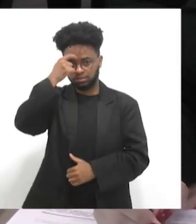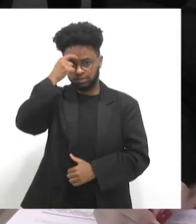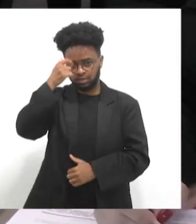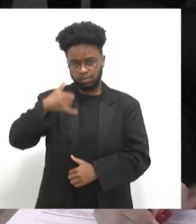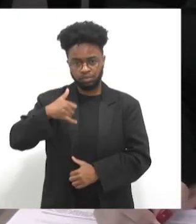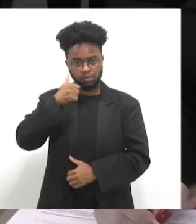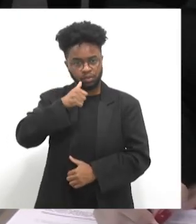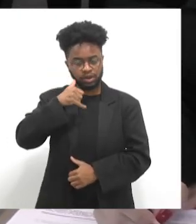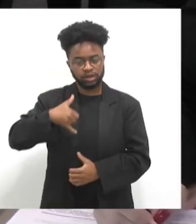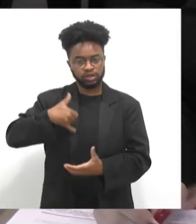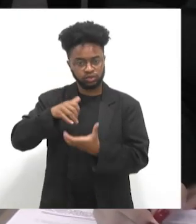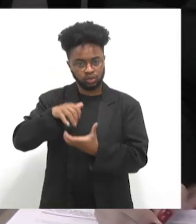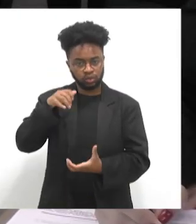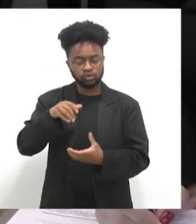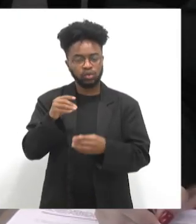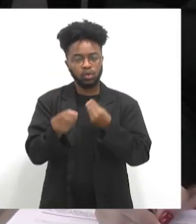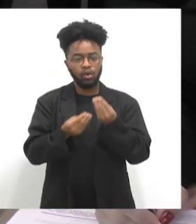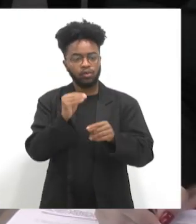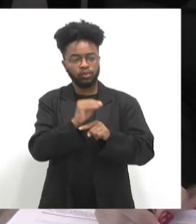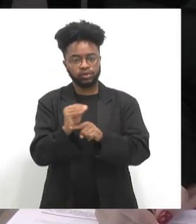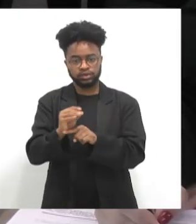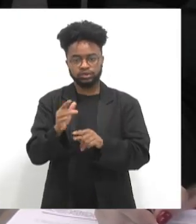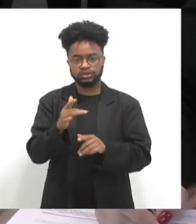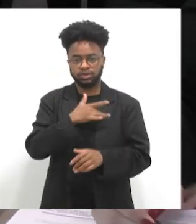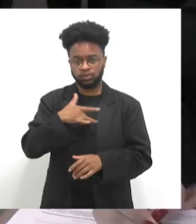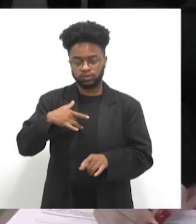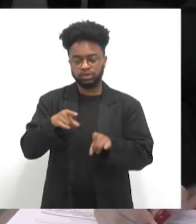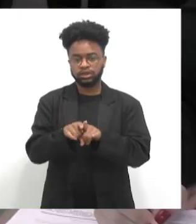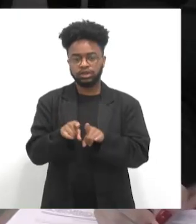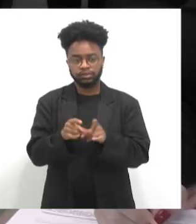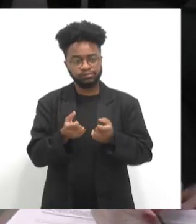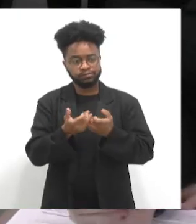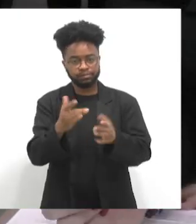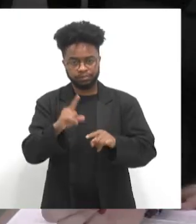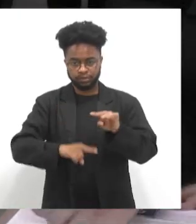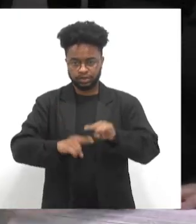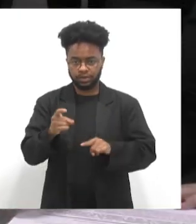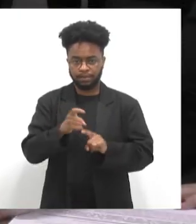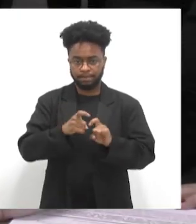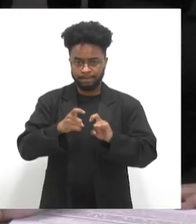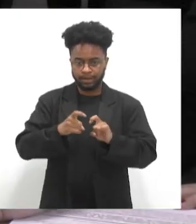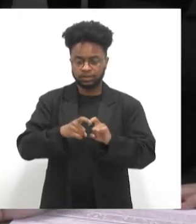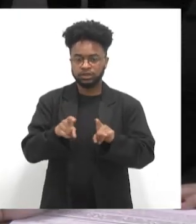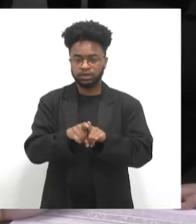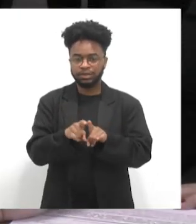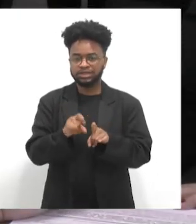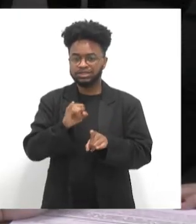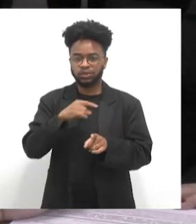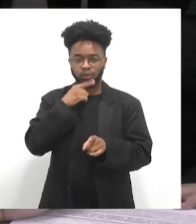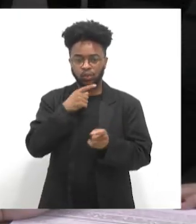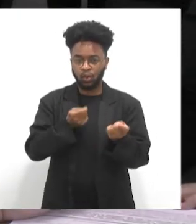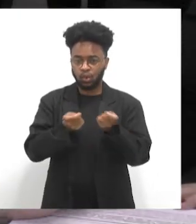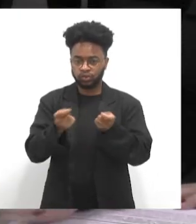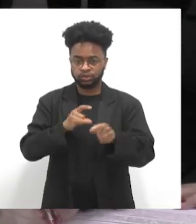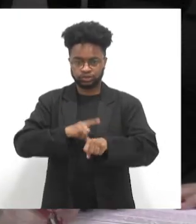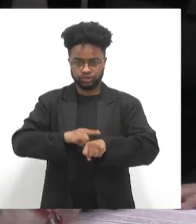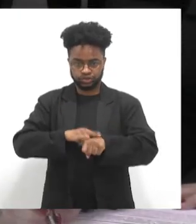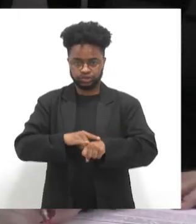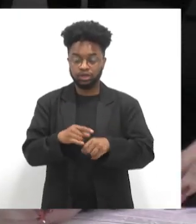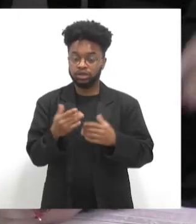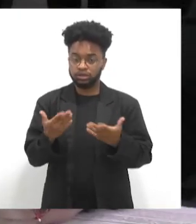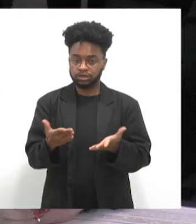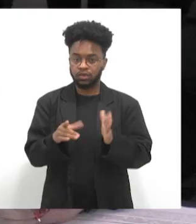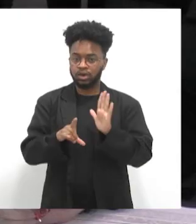cuidados relativos à sua saúde, bem como acompanhamento médico, fornecimento de materiais necessários para a incontinência urinária. Isso a